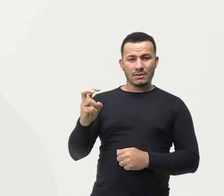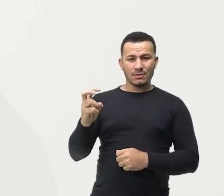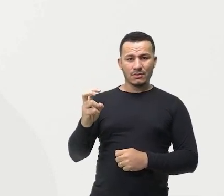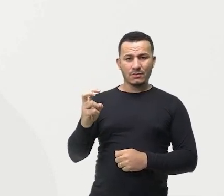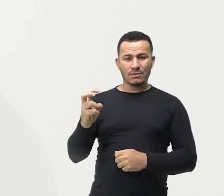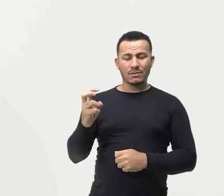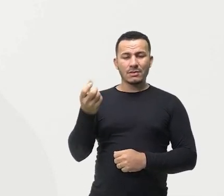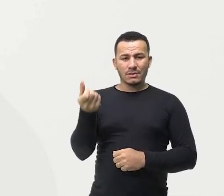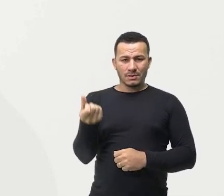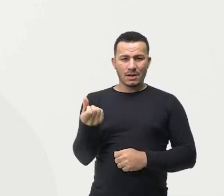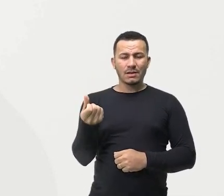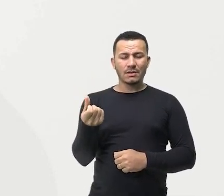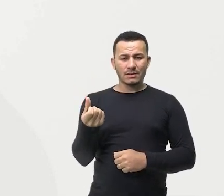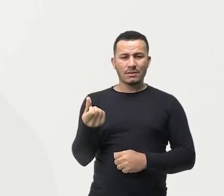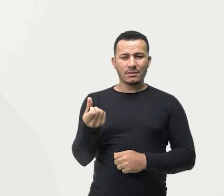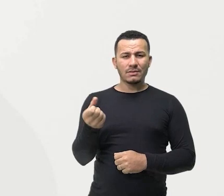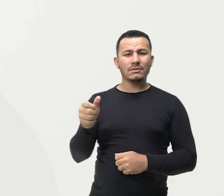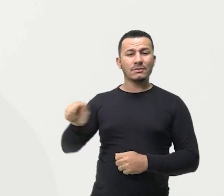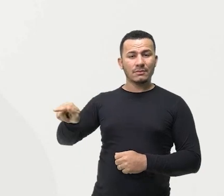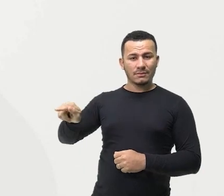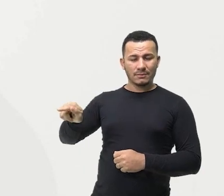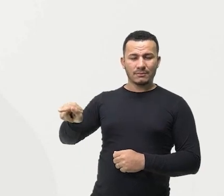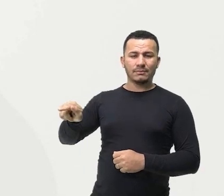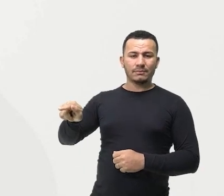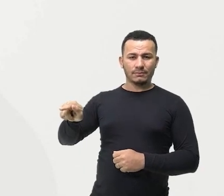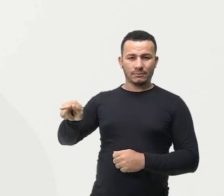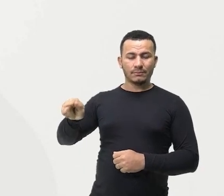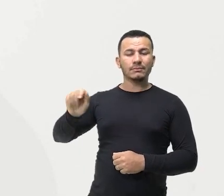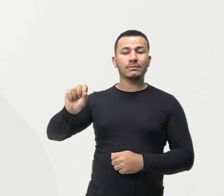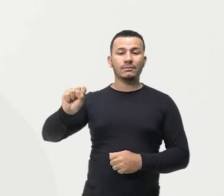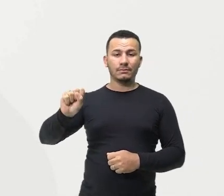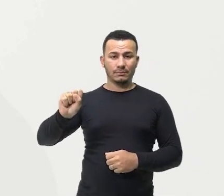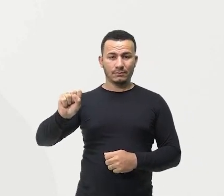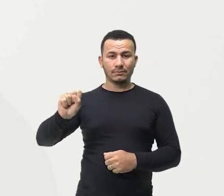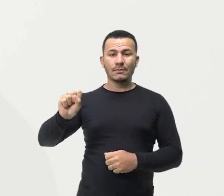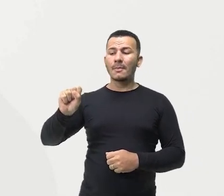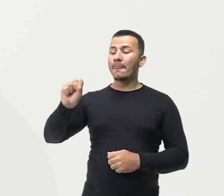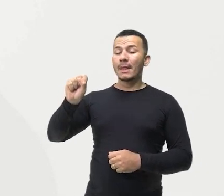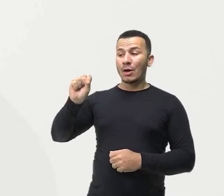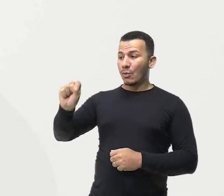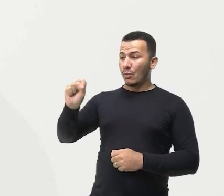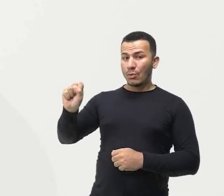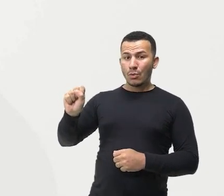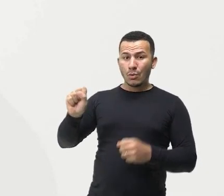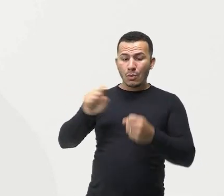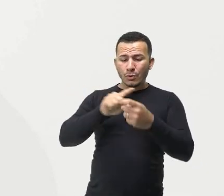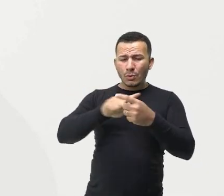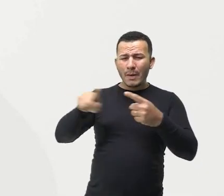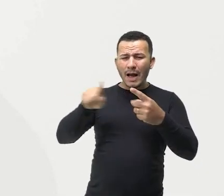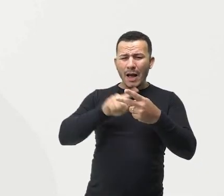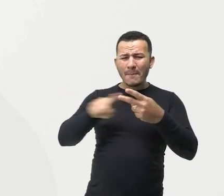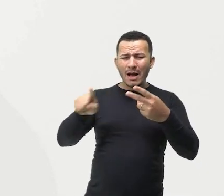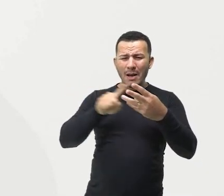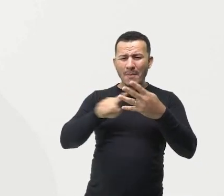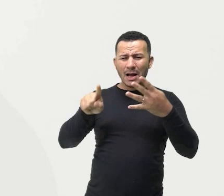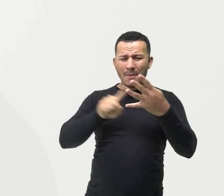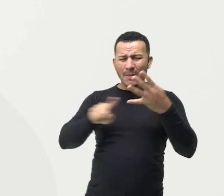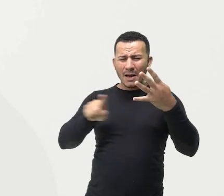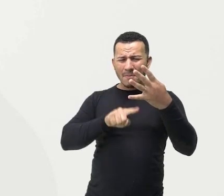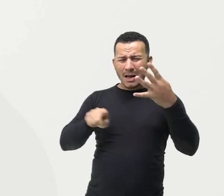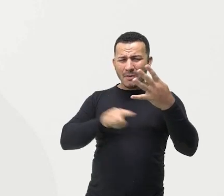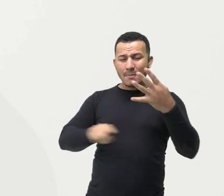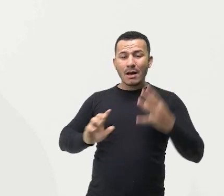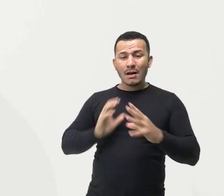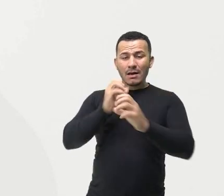5, 6, 7, 8. Observem que eu tenho 8 versos. Então, com